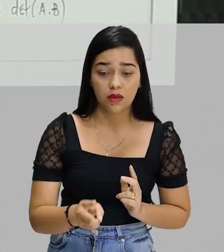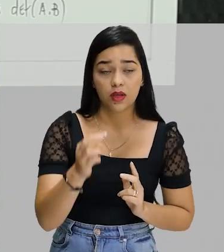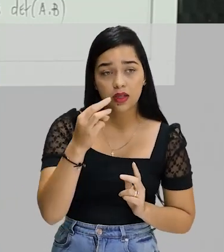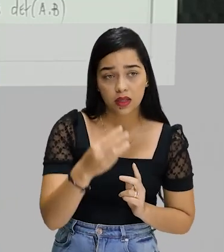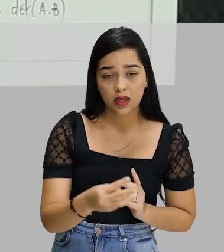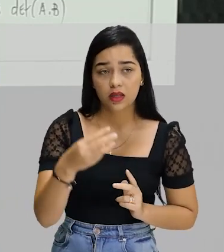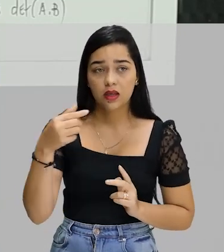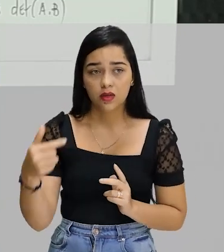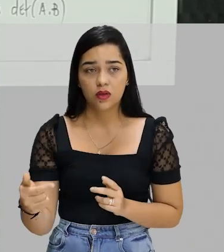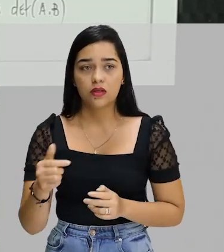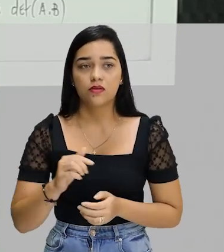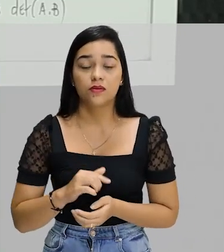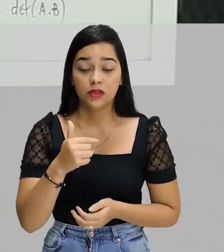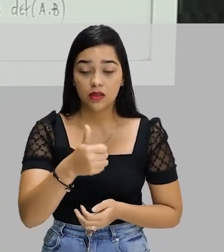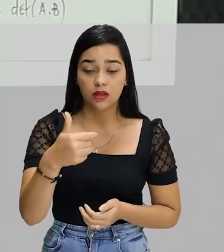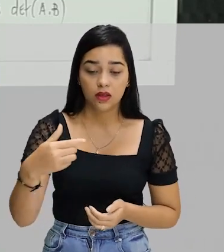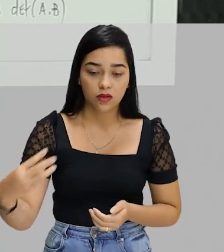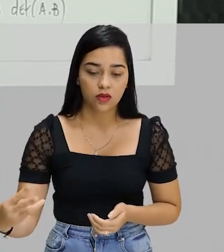132.